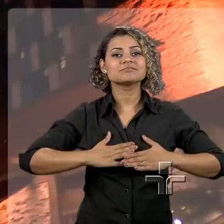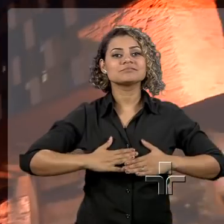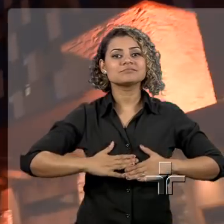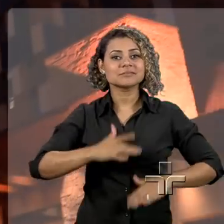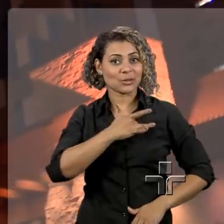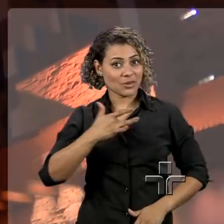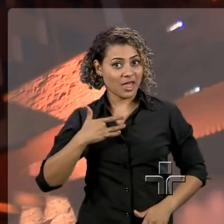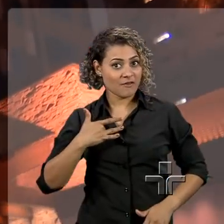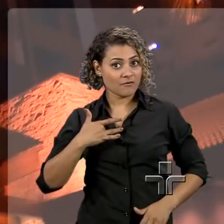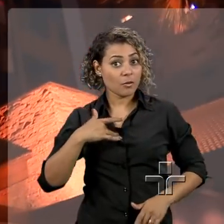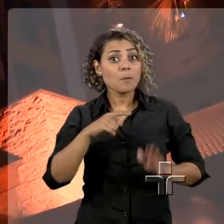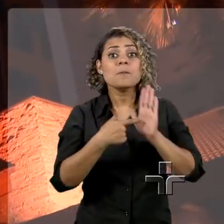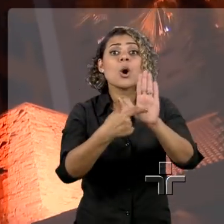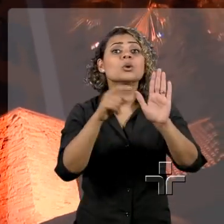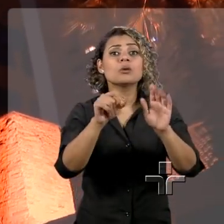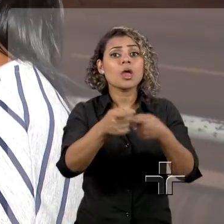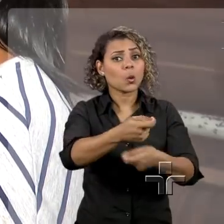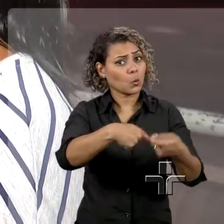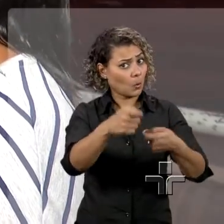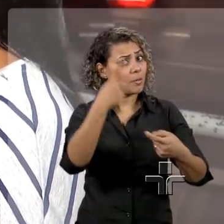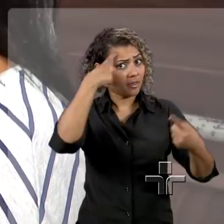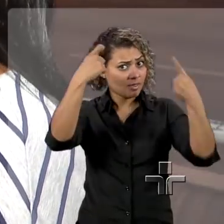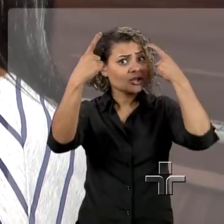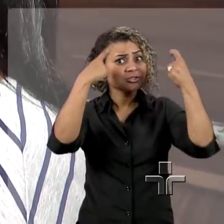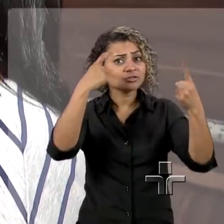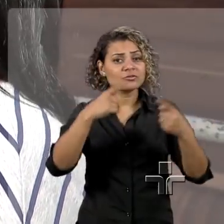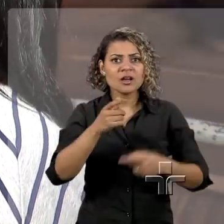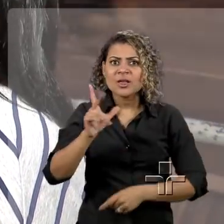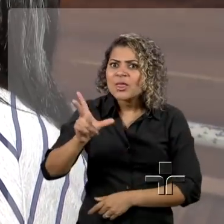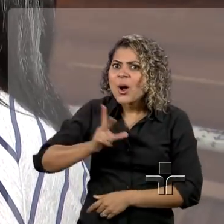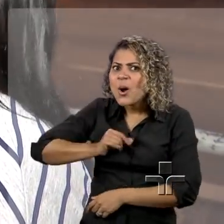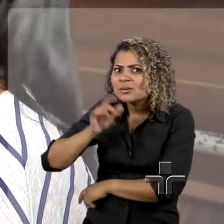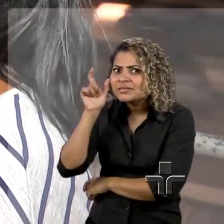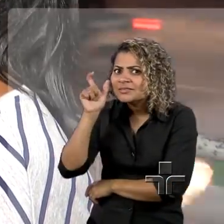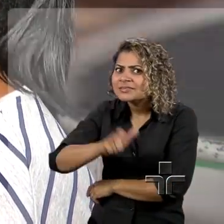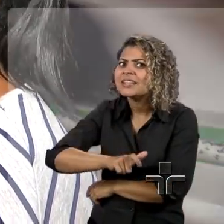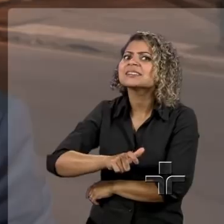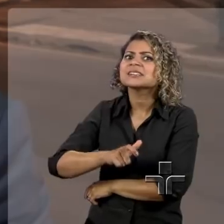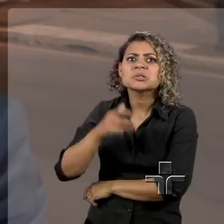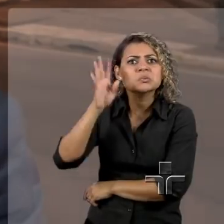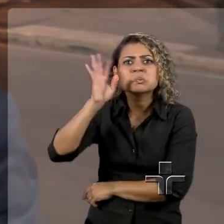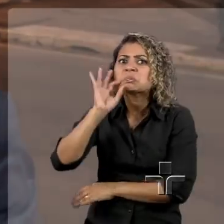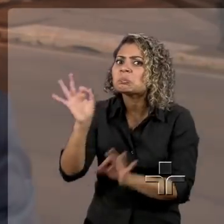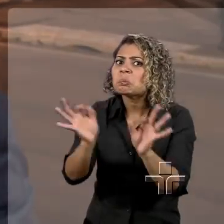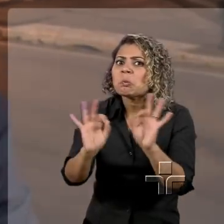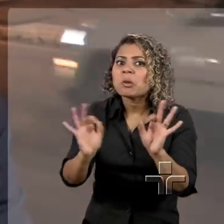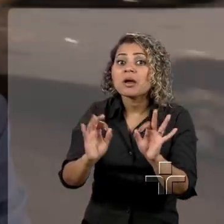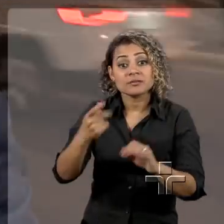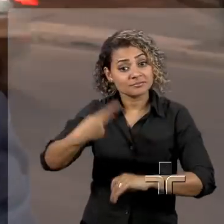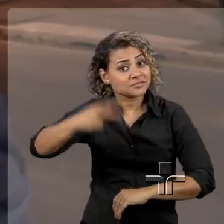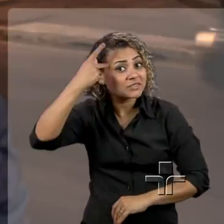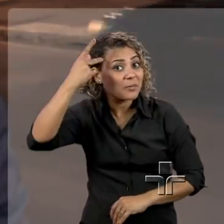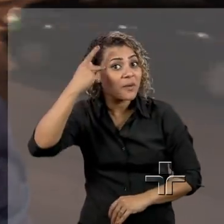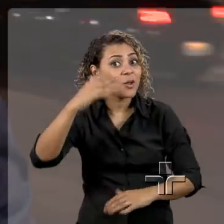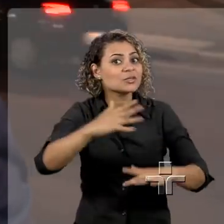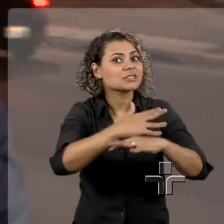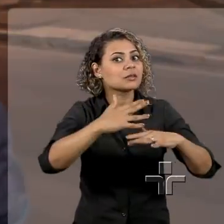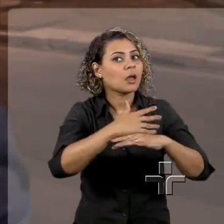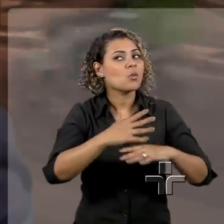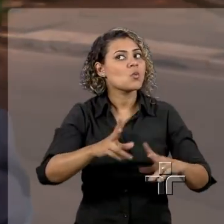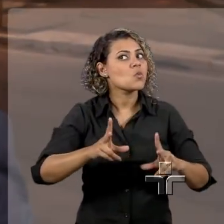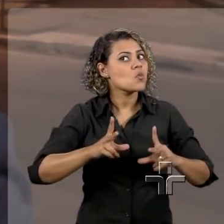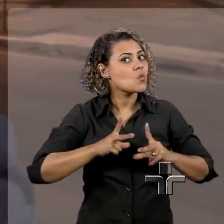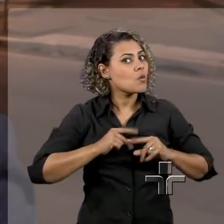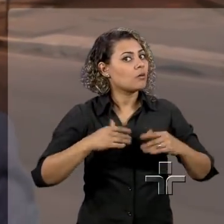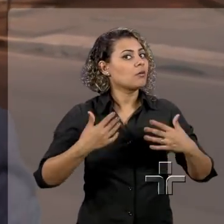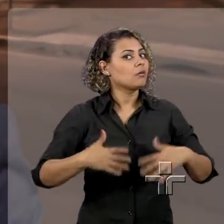é economia criativa. Ah, interessante, eu nunca imaginava que seria isso. São Paulo é uma cidade terrível nessa